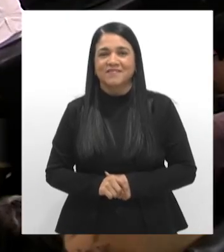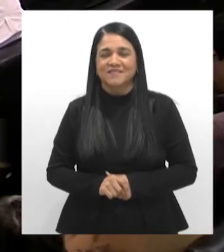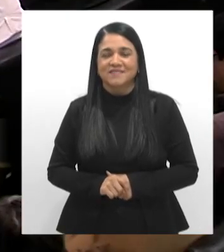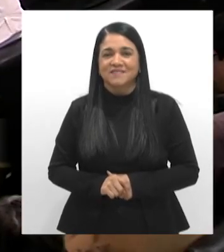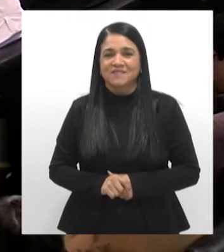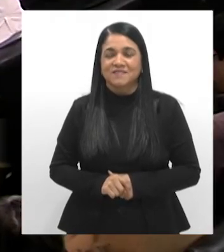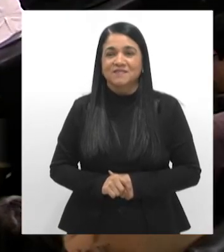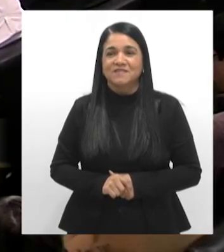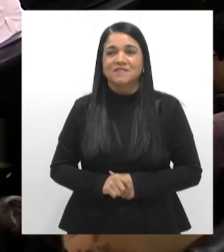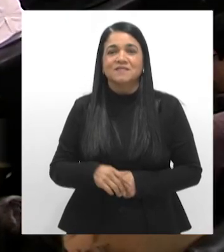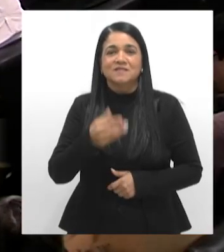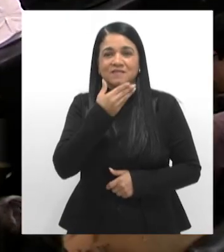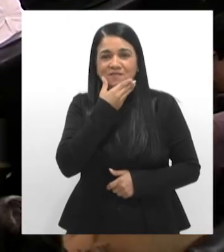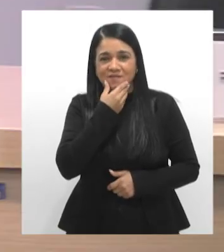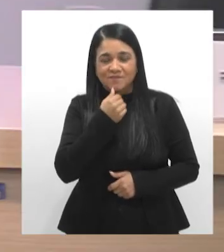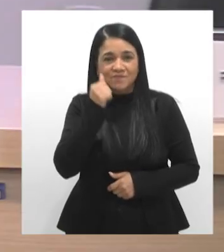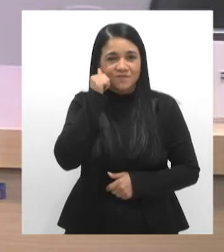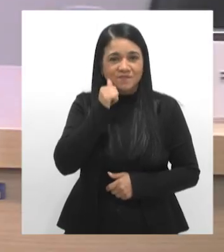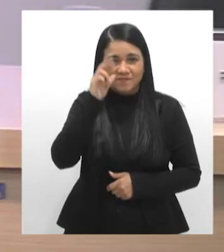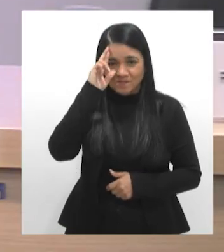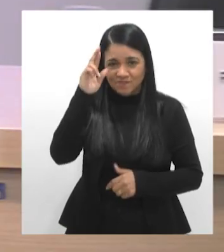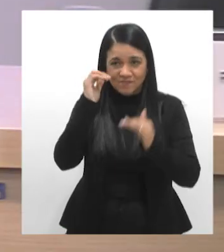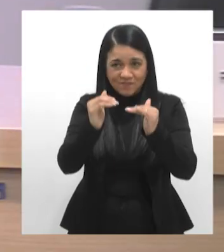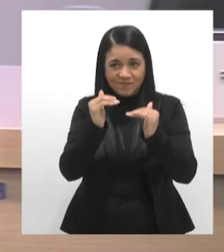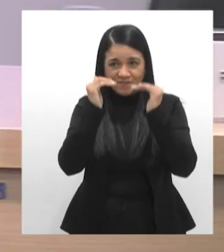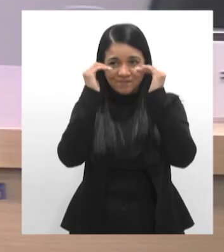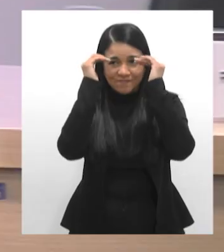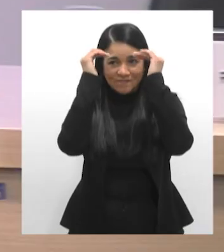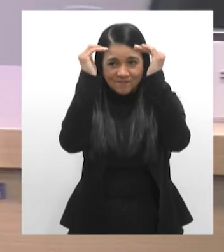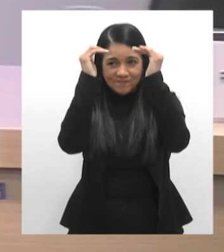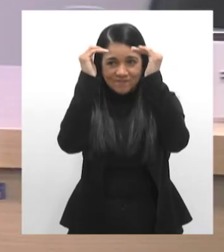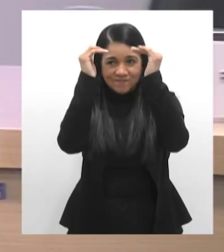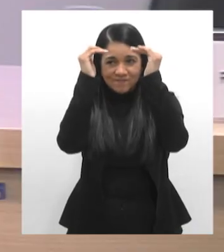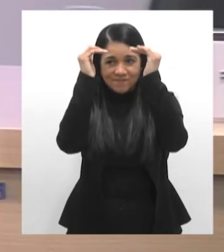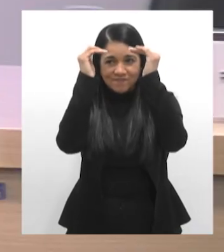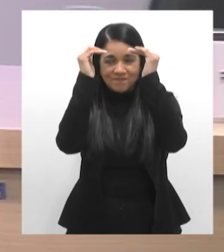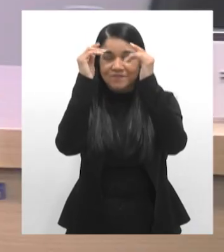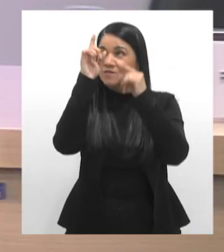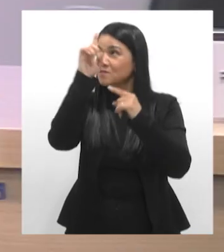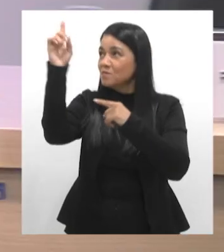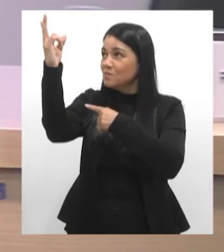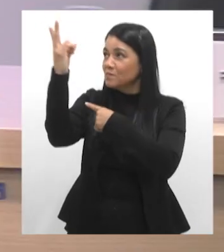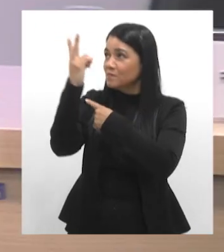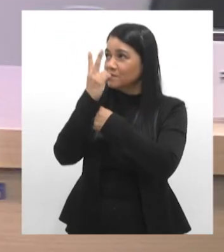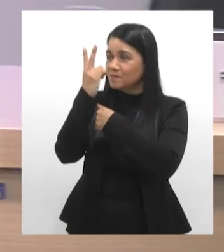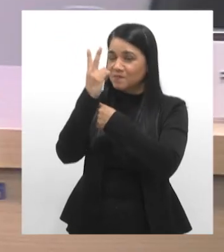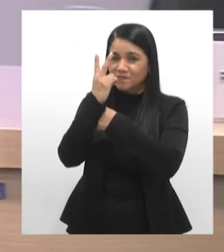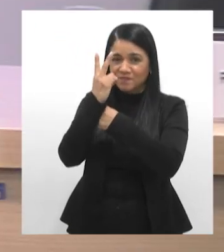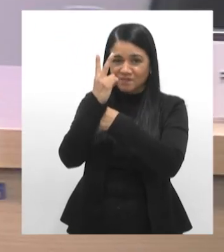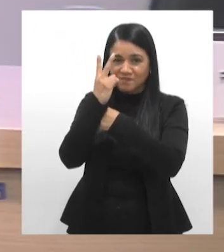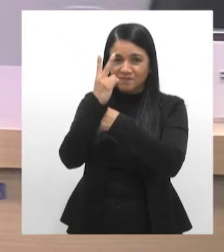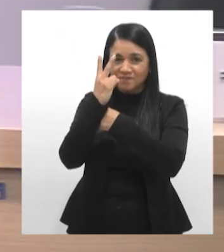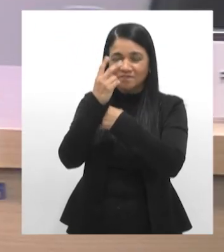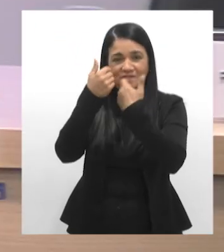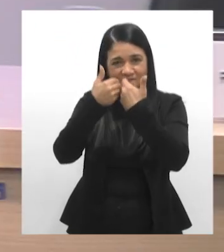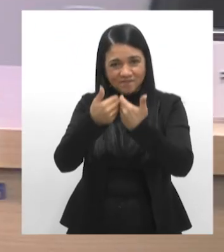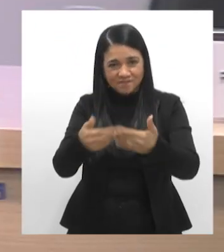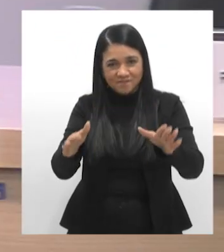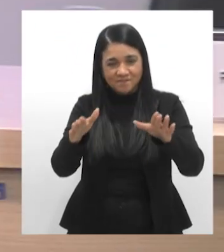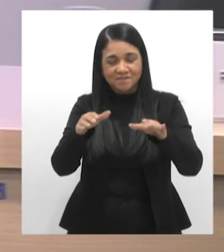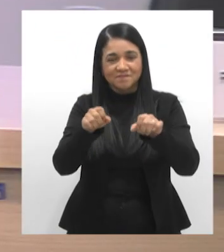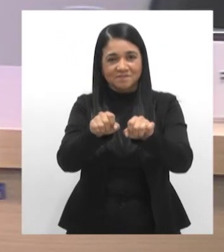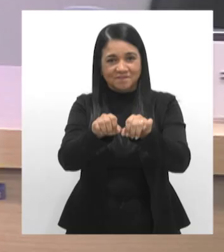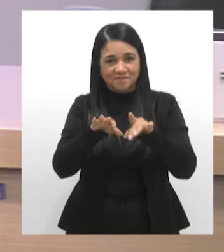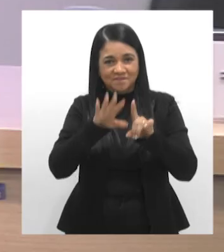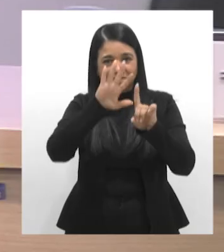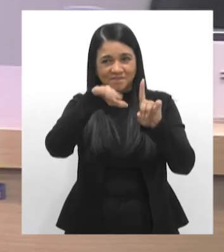excelentíssimas senhoras e senhores, autoridades, sob a proteção de Deus, declaro aberta a